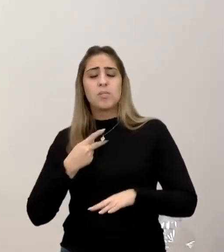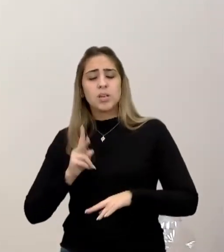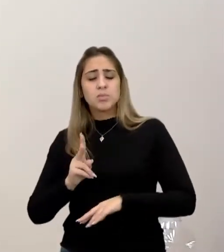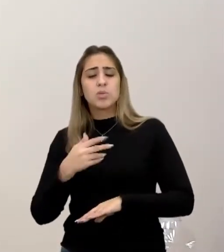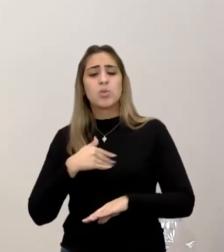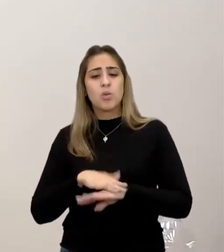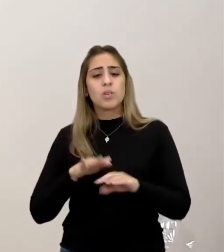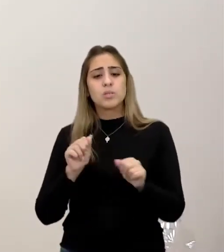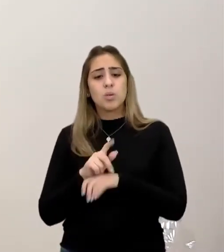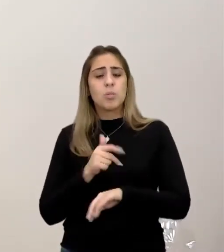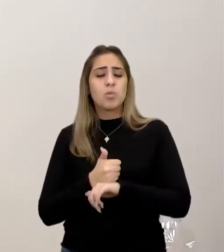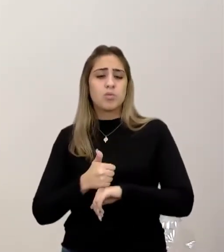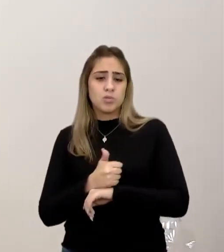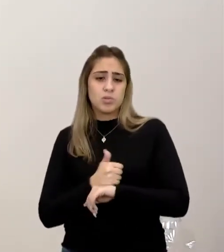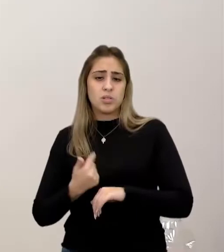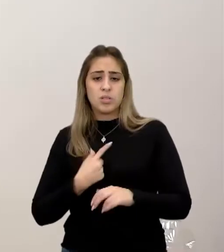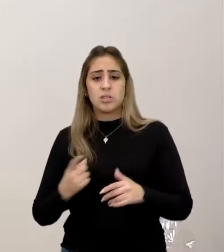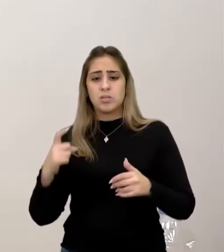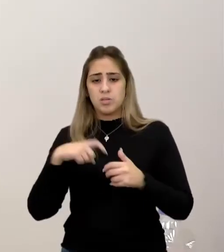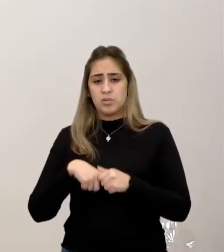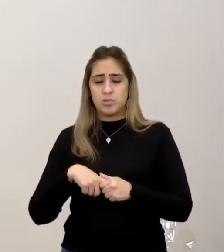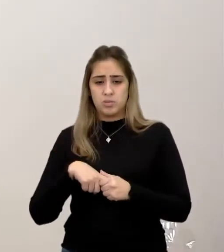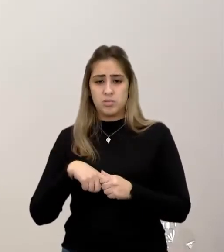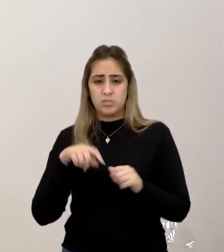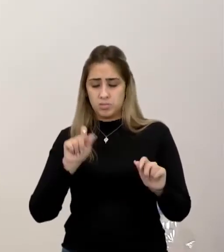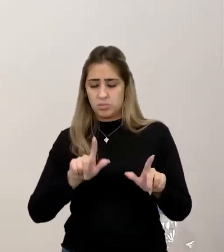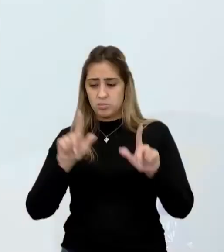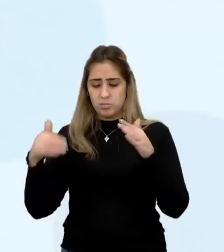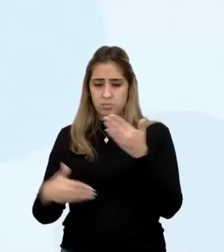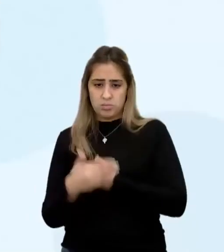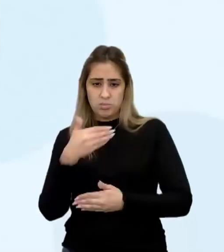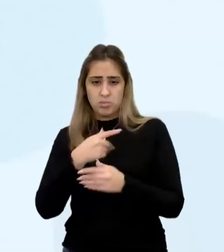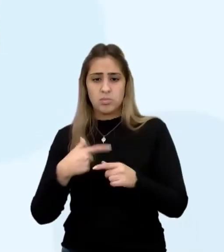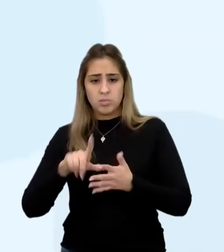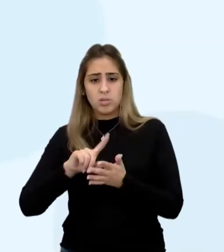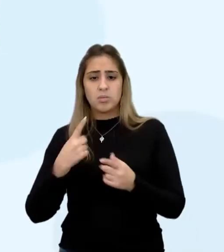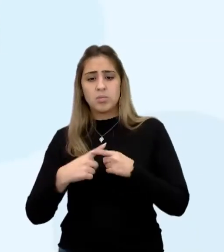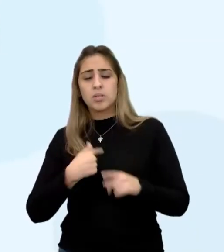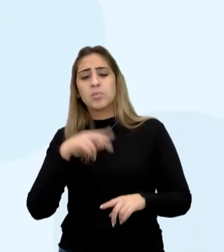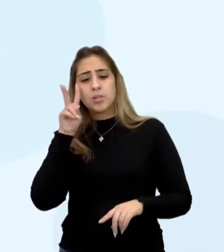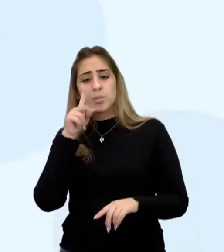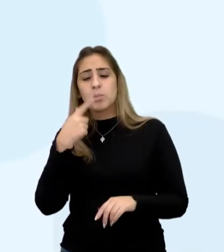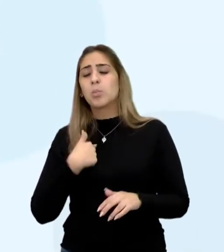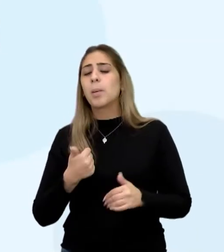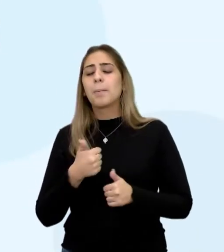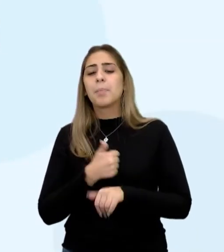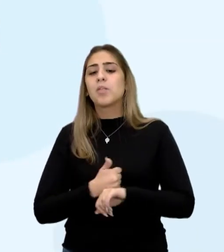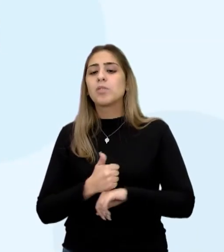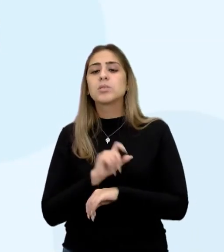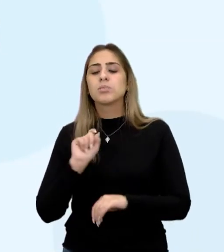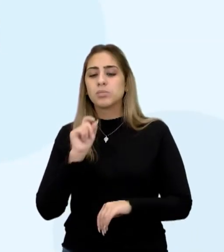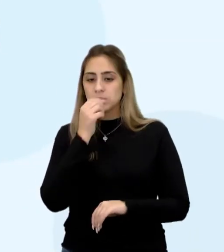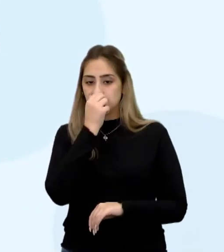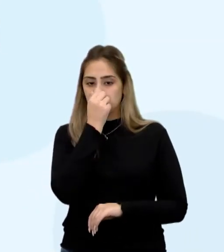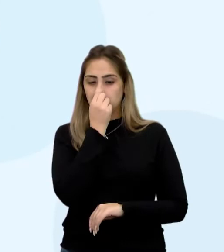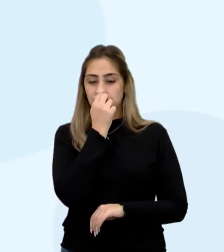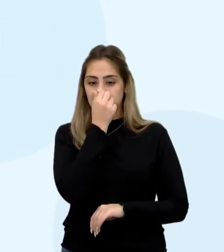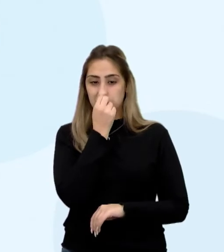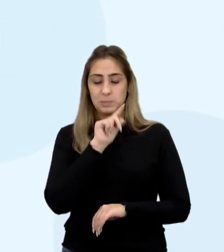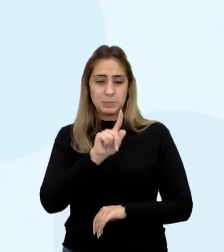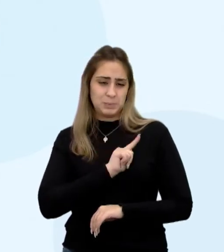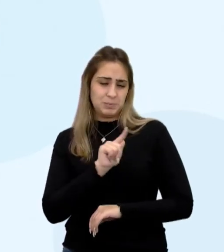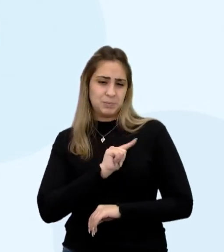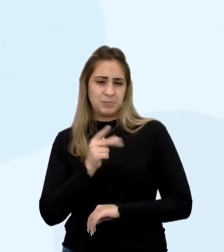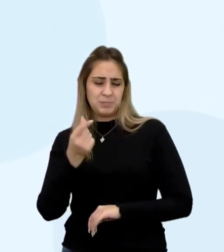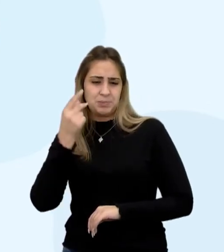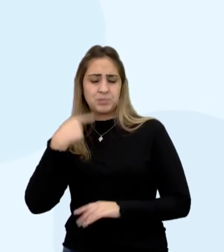conversas com profissionais. Eu vou voltar àquele slide anterior, porque eu me lembrei de uma profissão que teve, ou tem